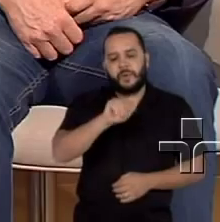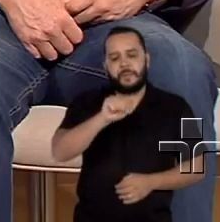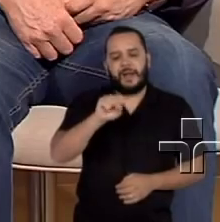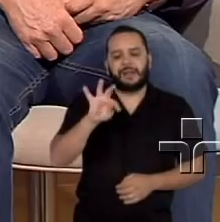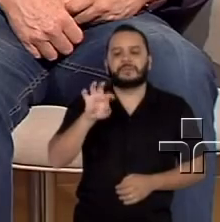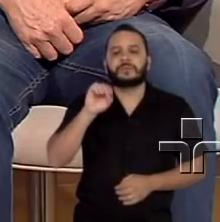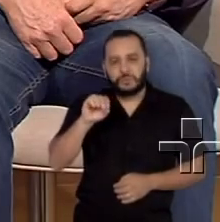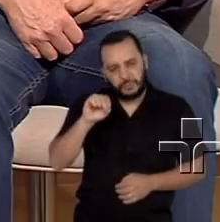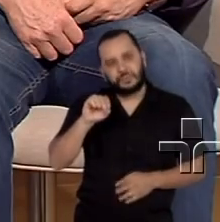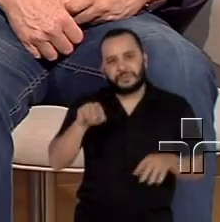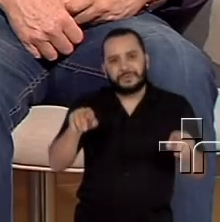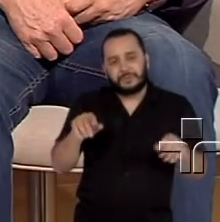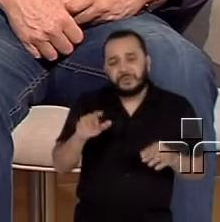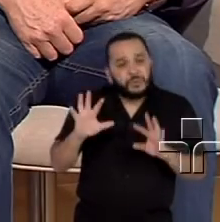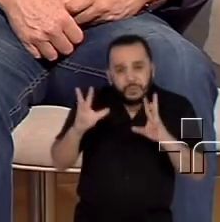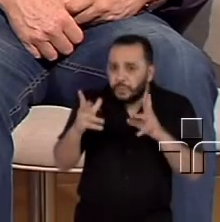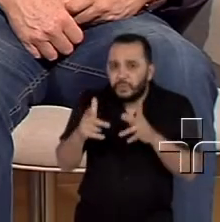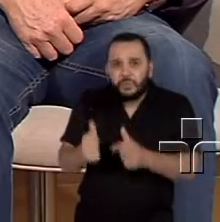tudo muito